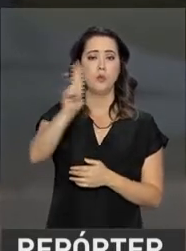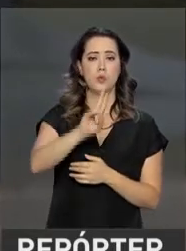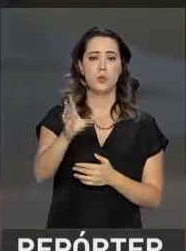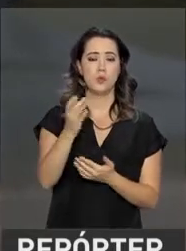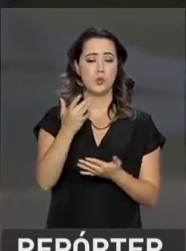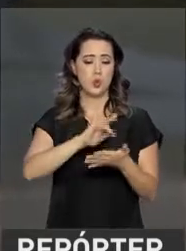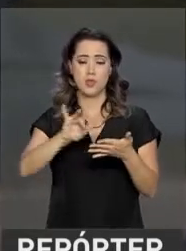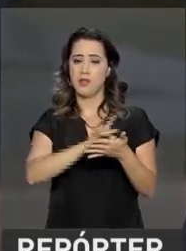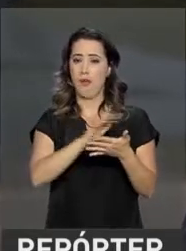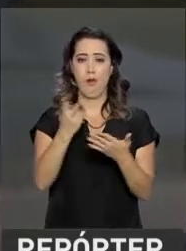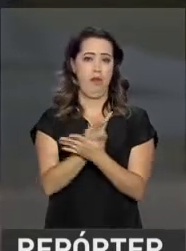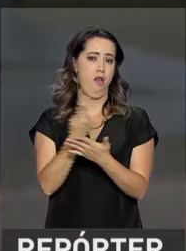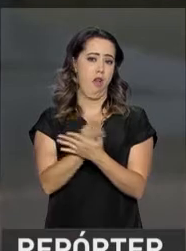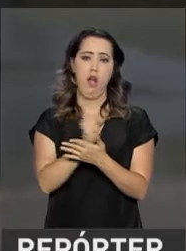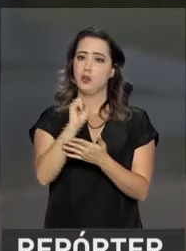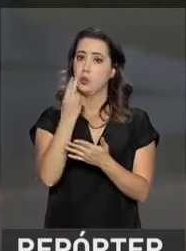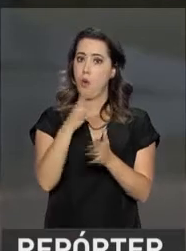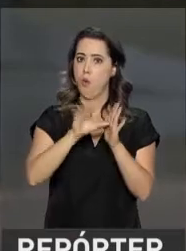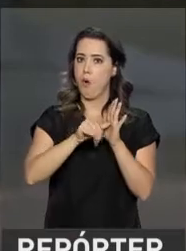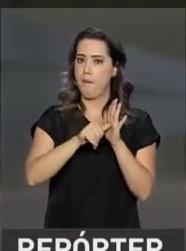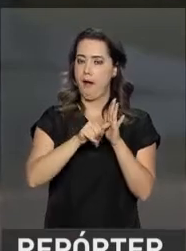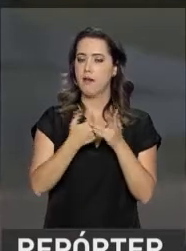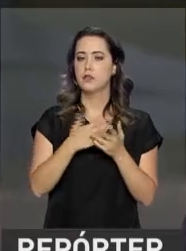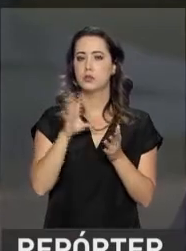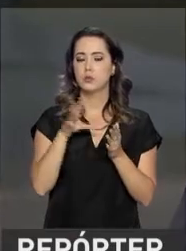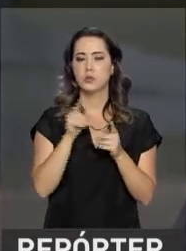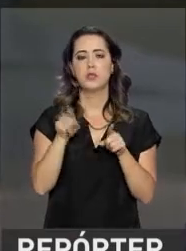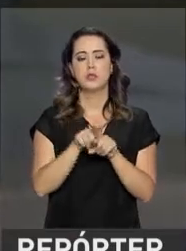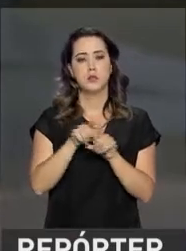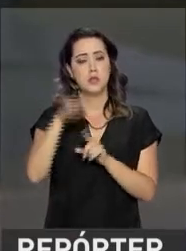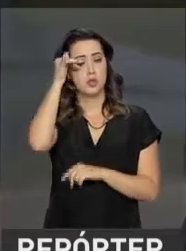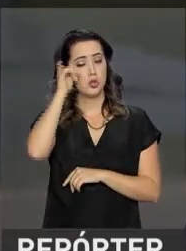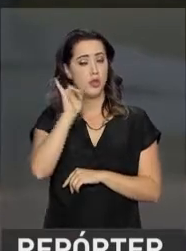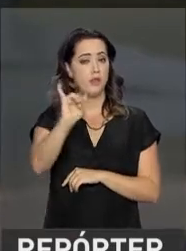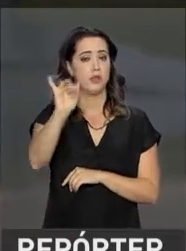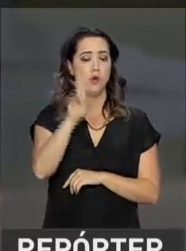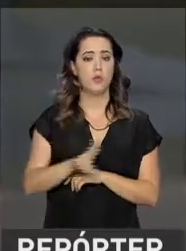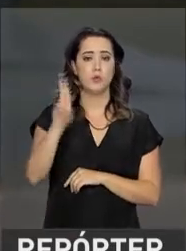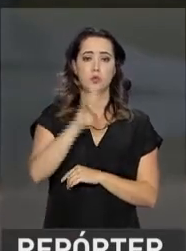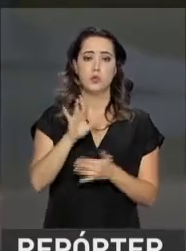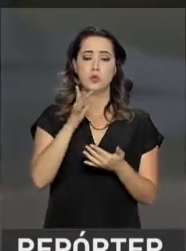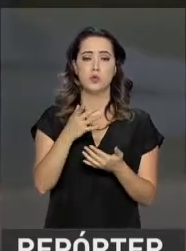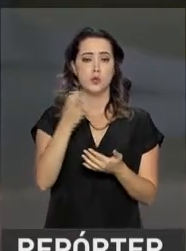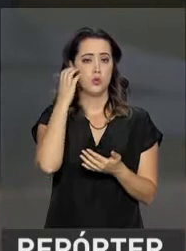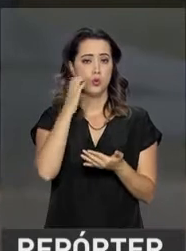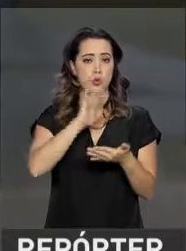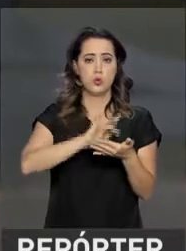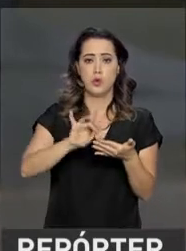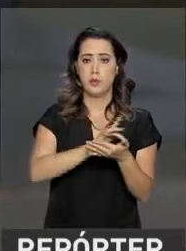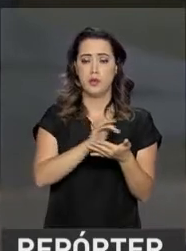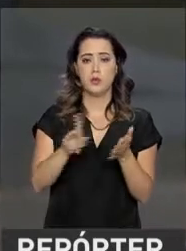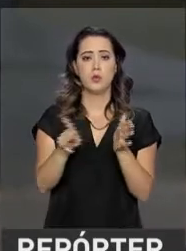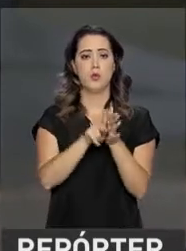adulterados extraviados ou roubados e também é de inibir então o uso de aparelhos não certificados